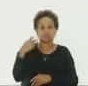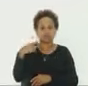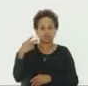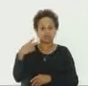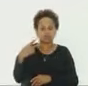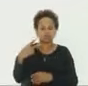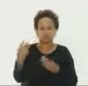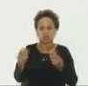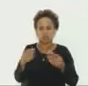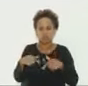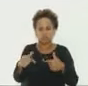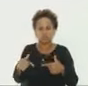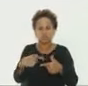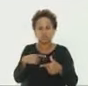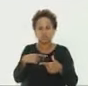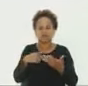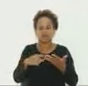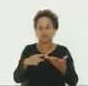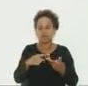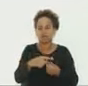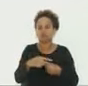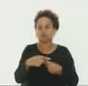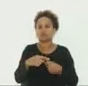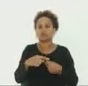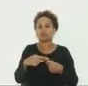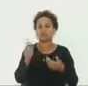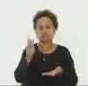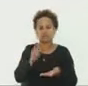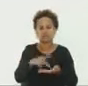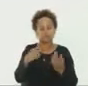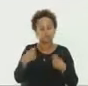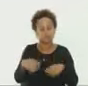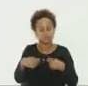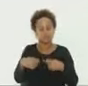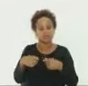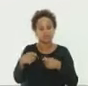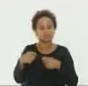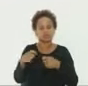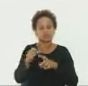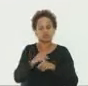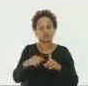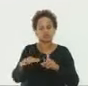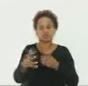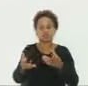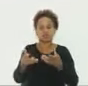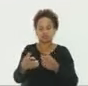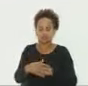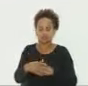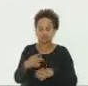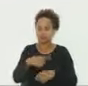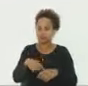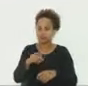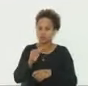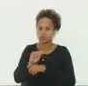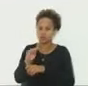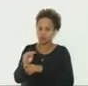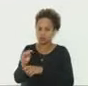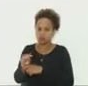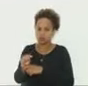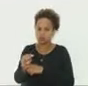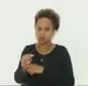demandas reais que a sociedade implora por solução. Nós não ganhamos para cuidar das fofocas do